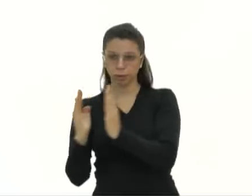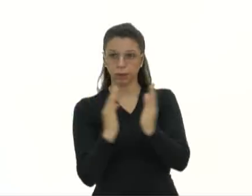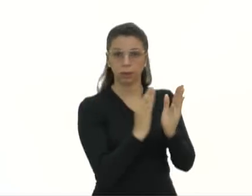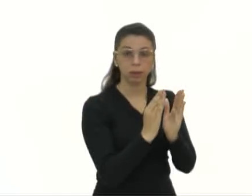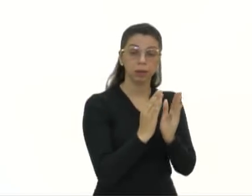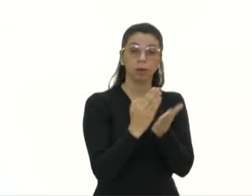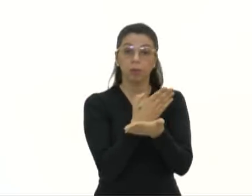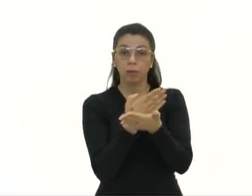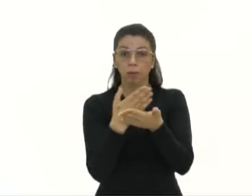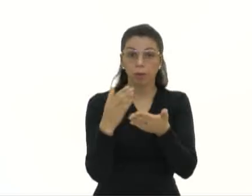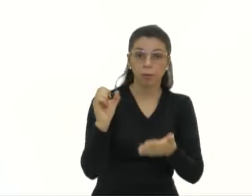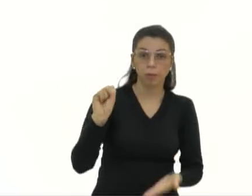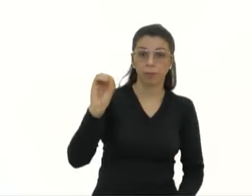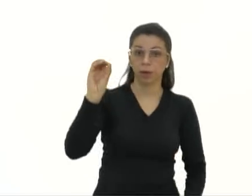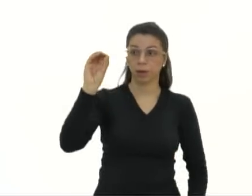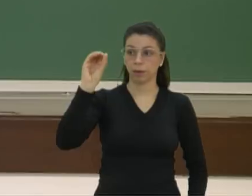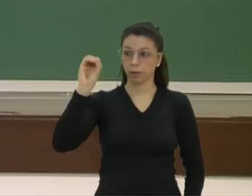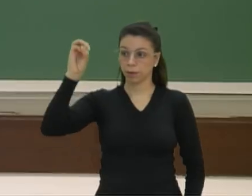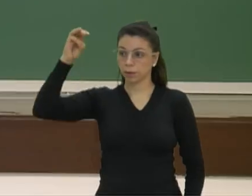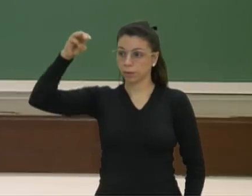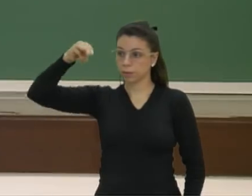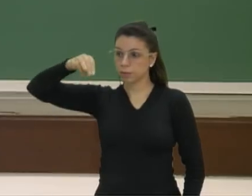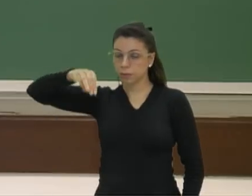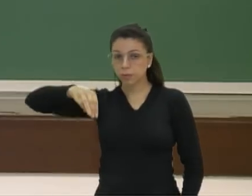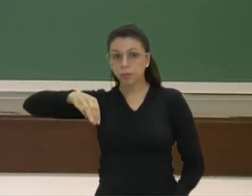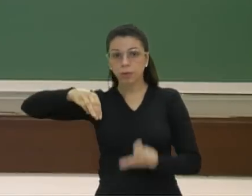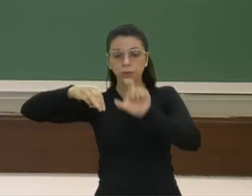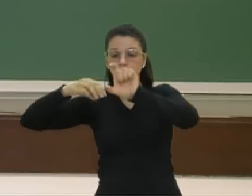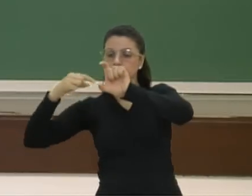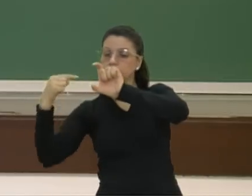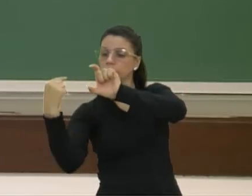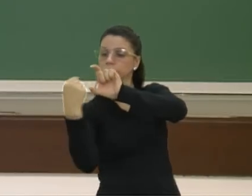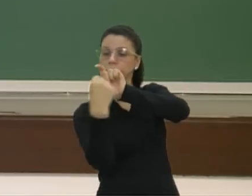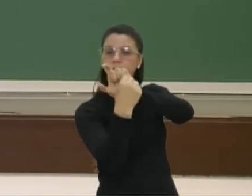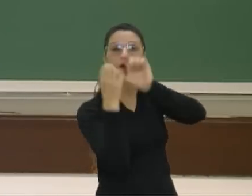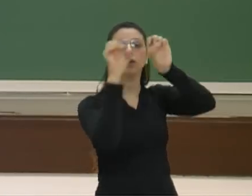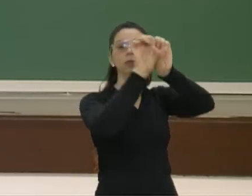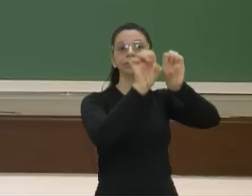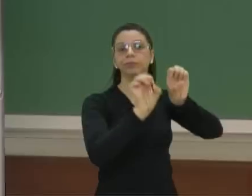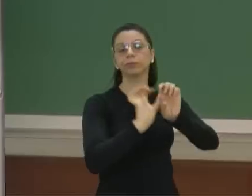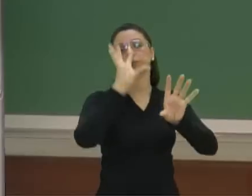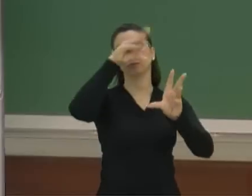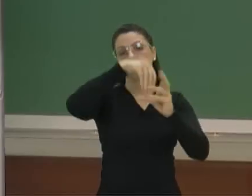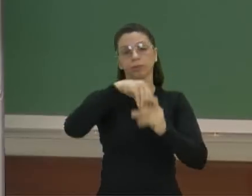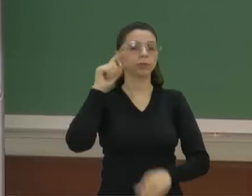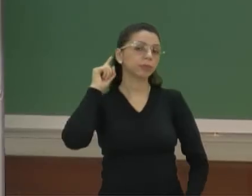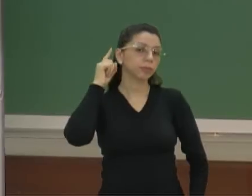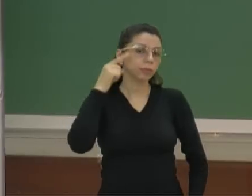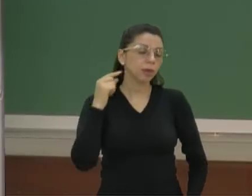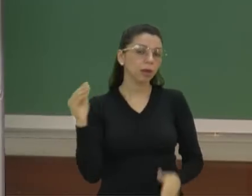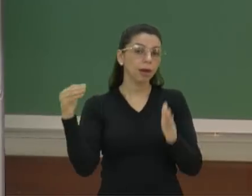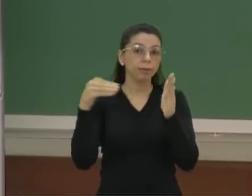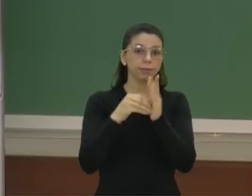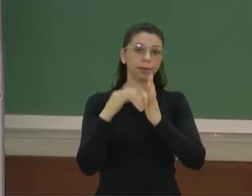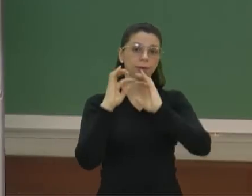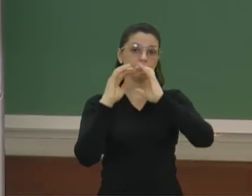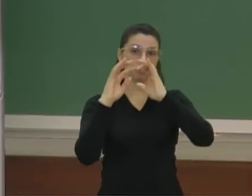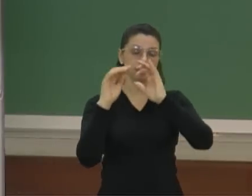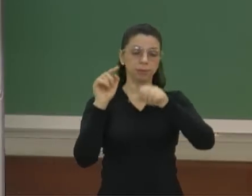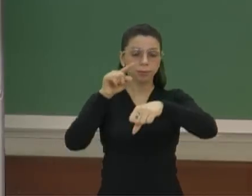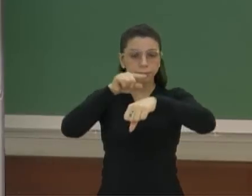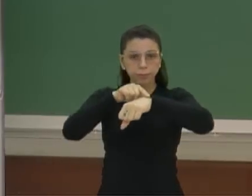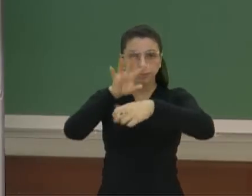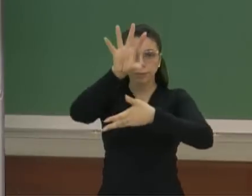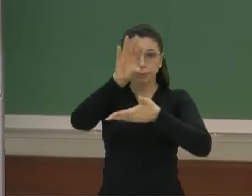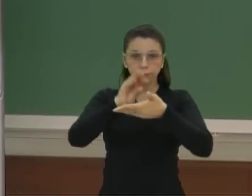som começa, aonde ele viaja por quais estruturas e regiões da nossa orelha até chegar no cérebro. Eu vou dar um tempinho para